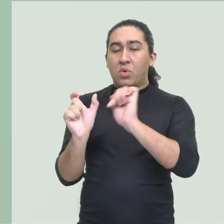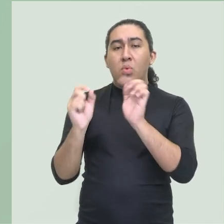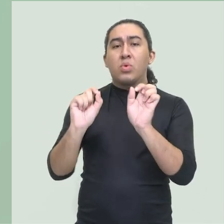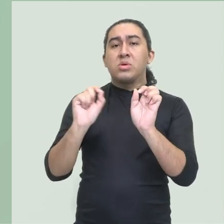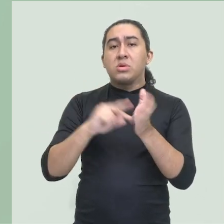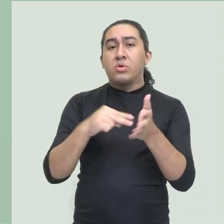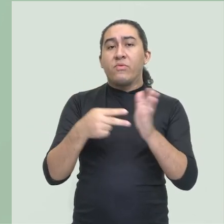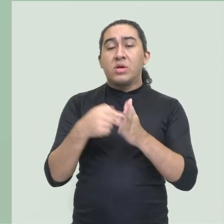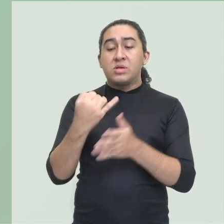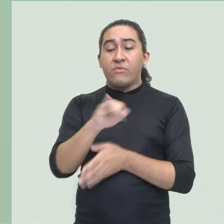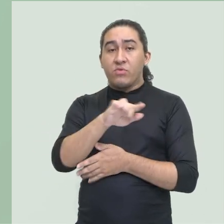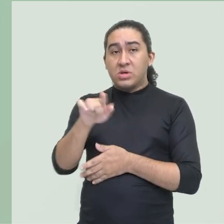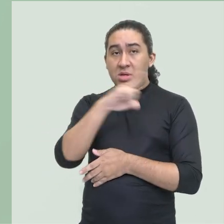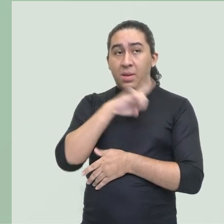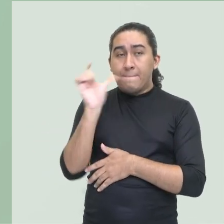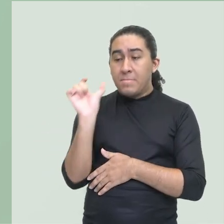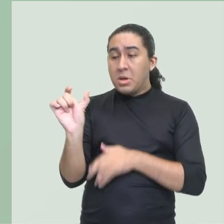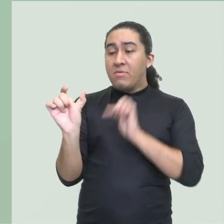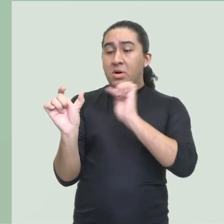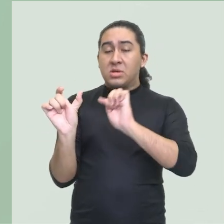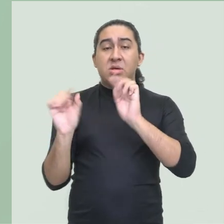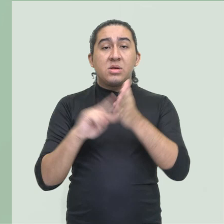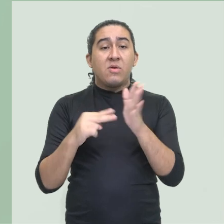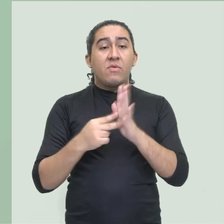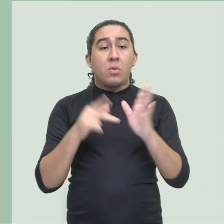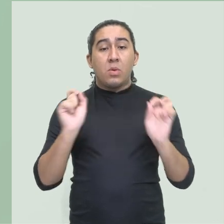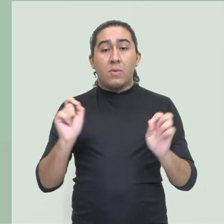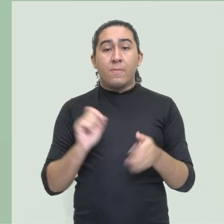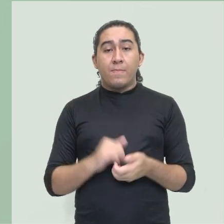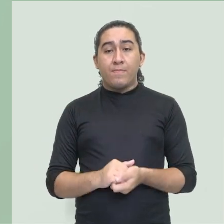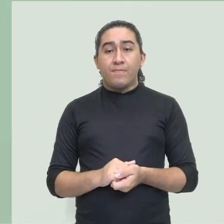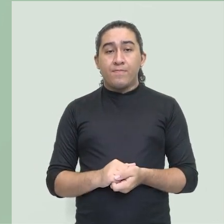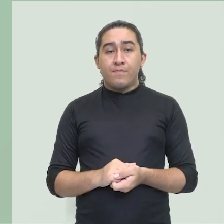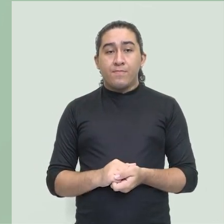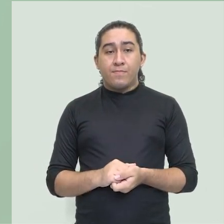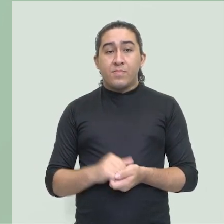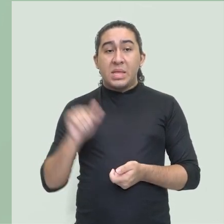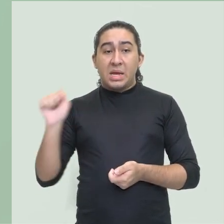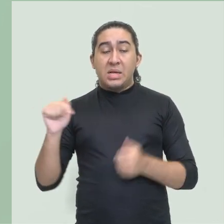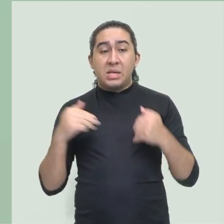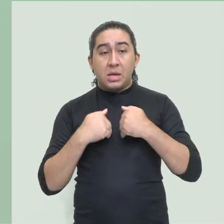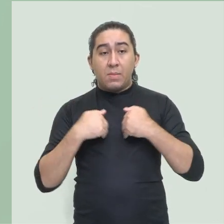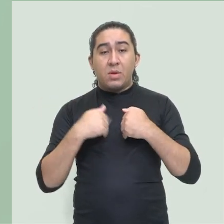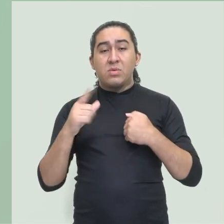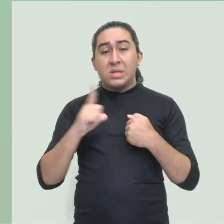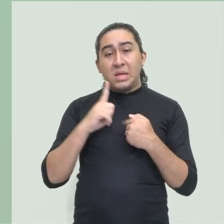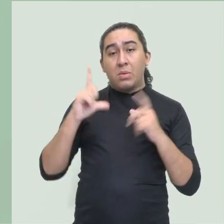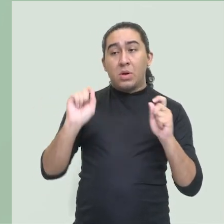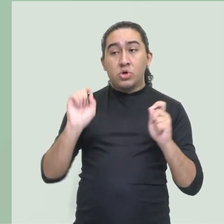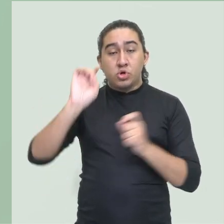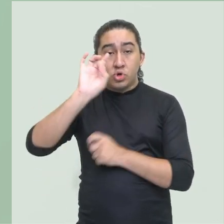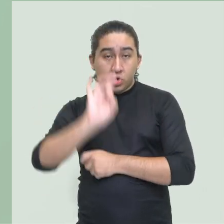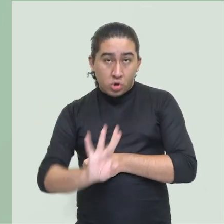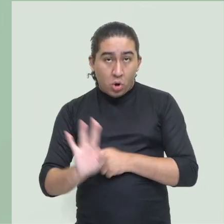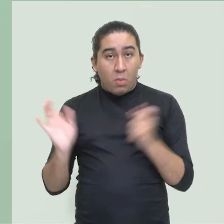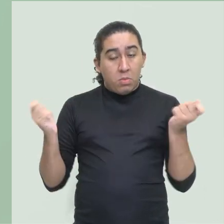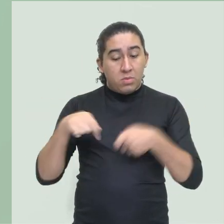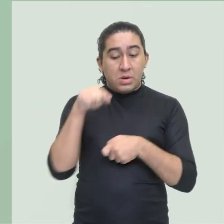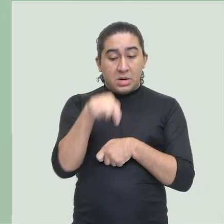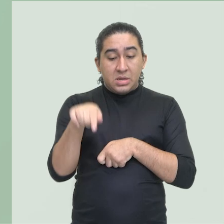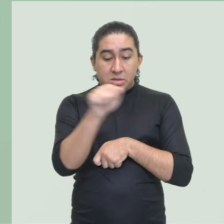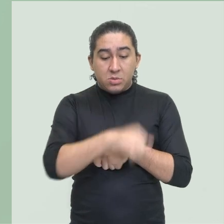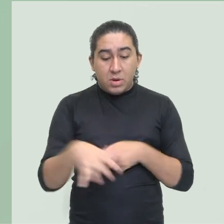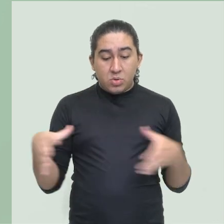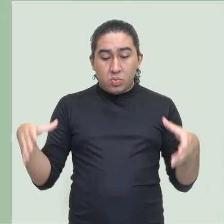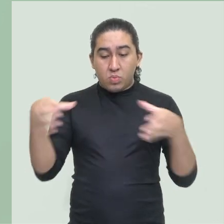você vê a palavra endêmica, significa que aquela espécie ela vai dar exclusivamente naquele local,